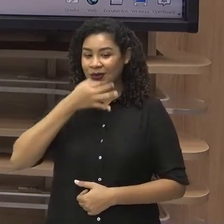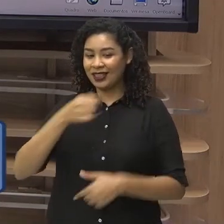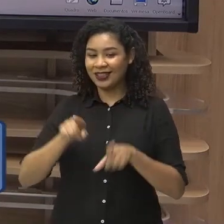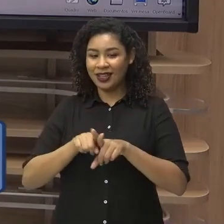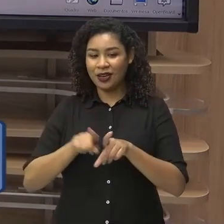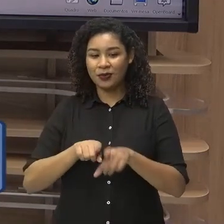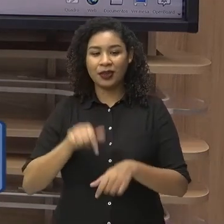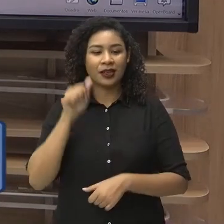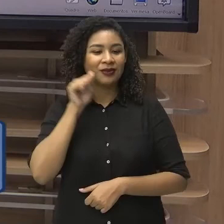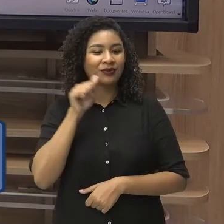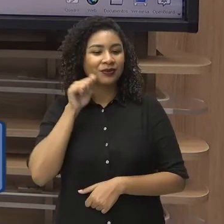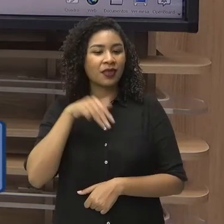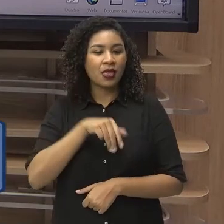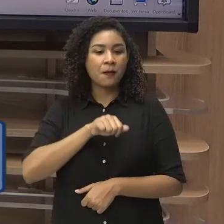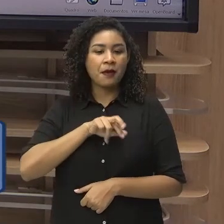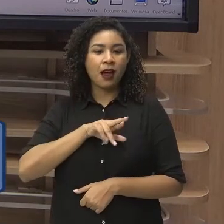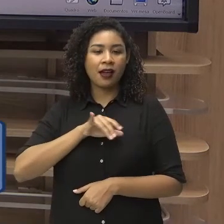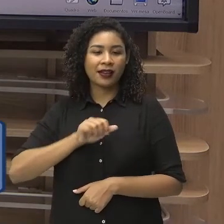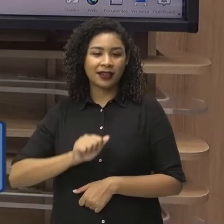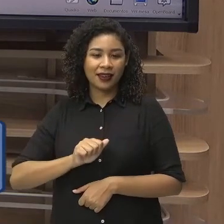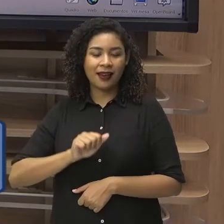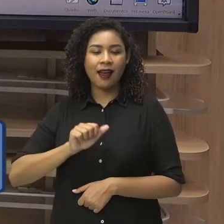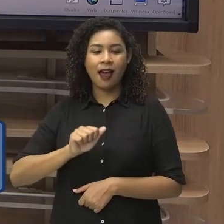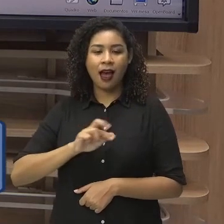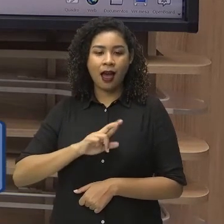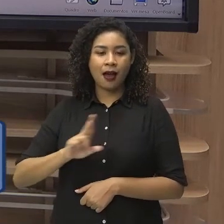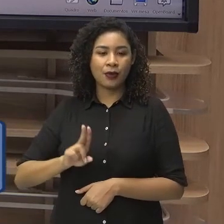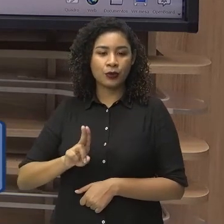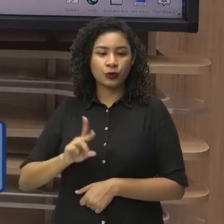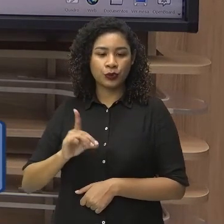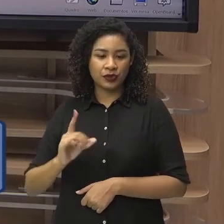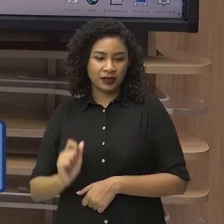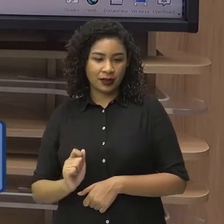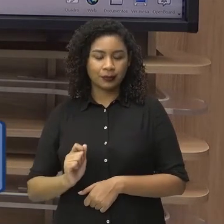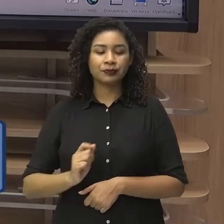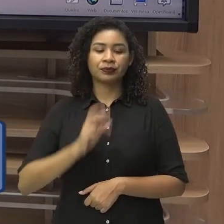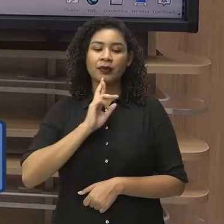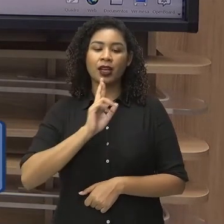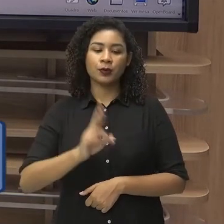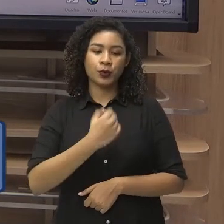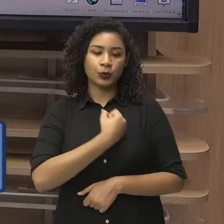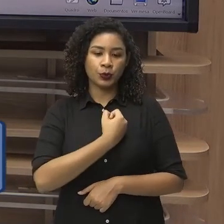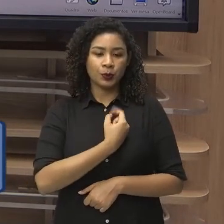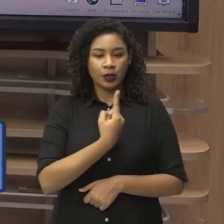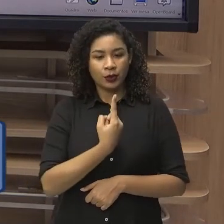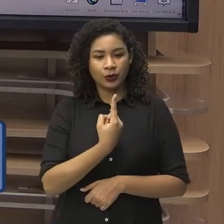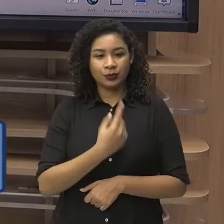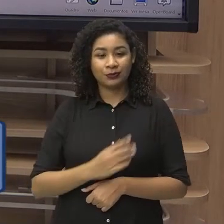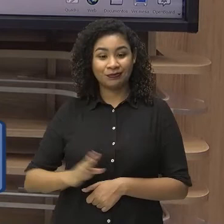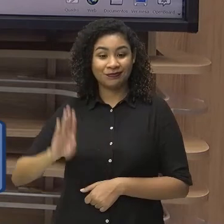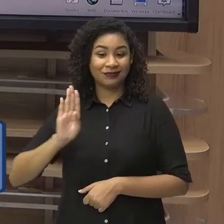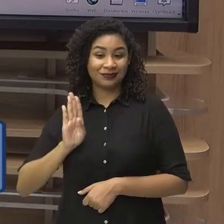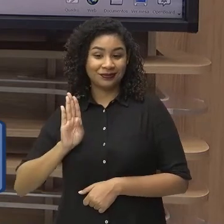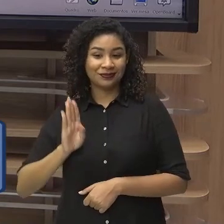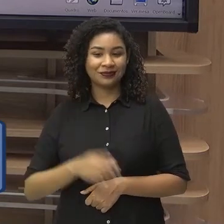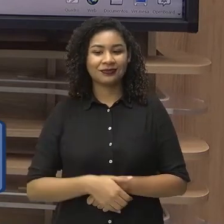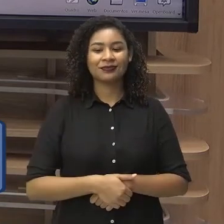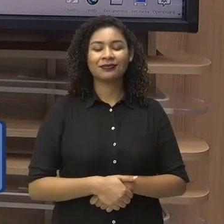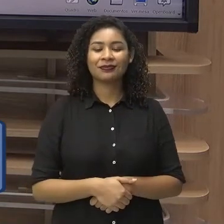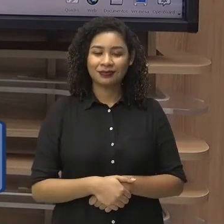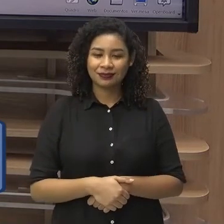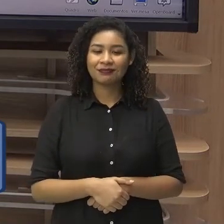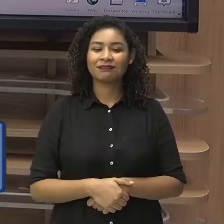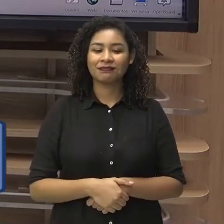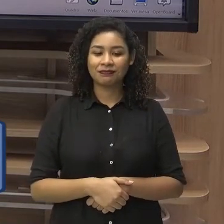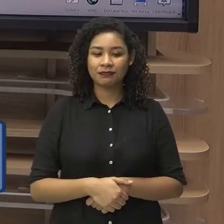aí da nossa aluna Maria Arruda, que trouxe aí a resposta da questão de número 1. Ela marcou aí letra B,